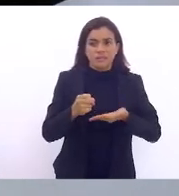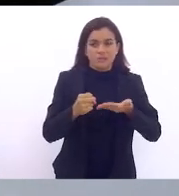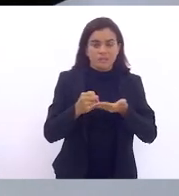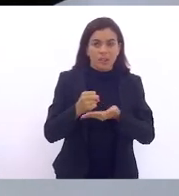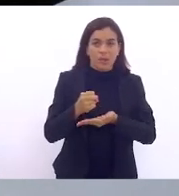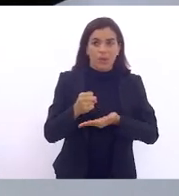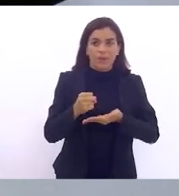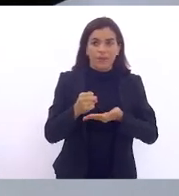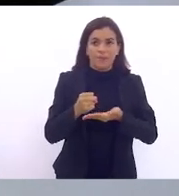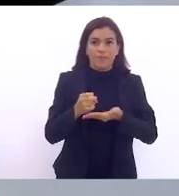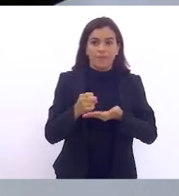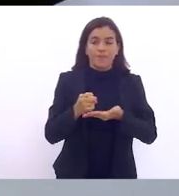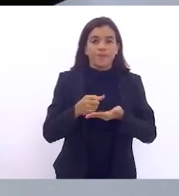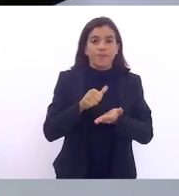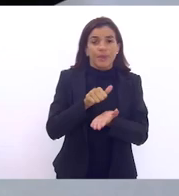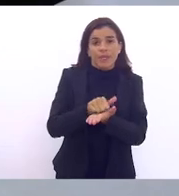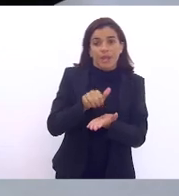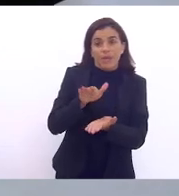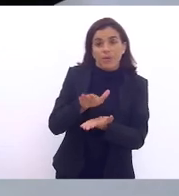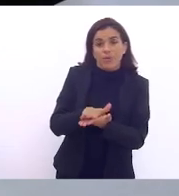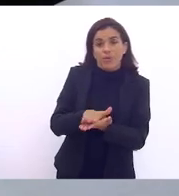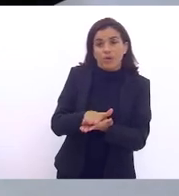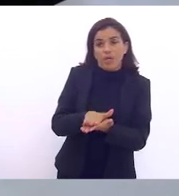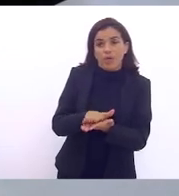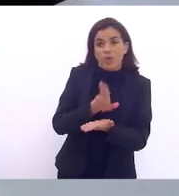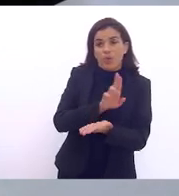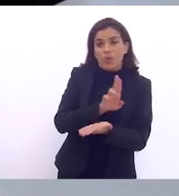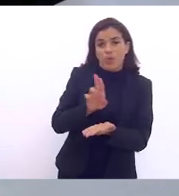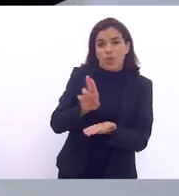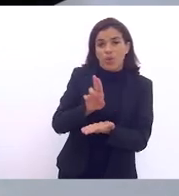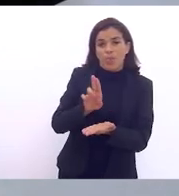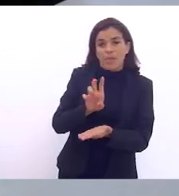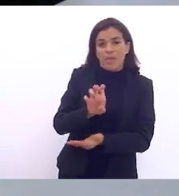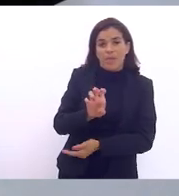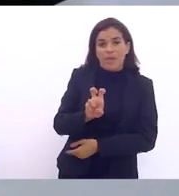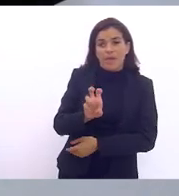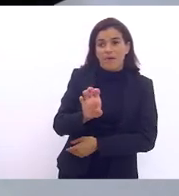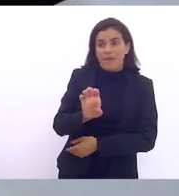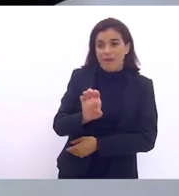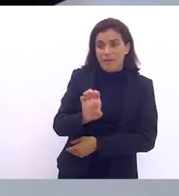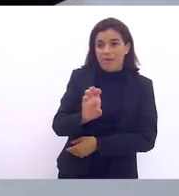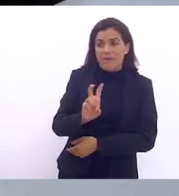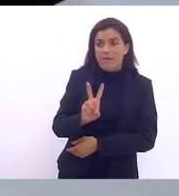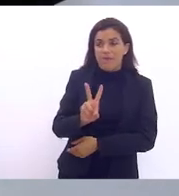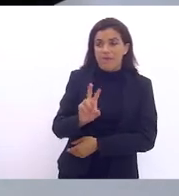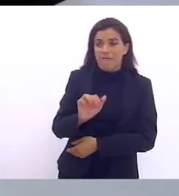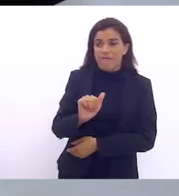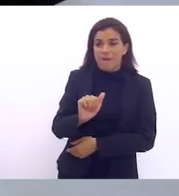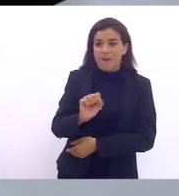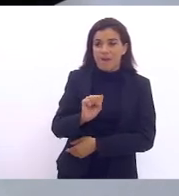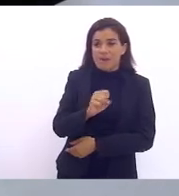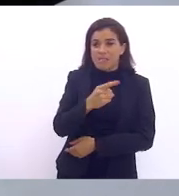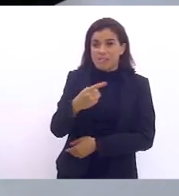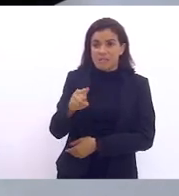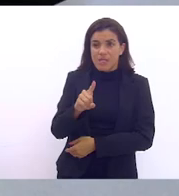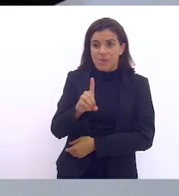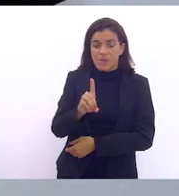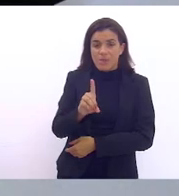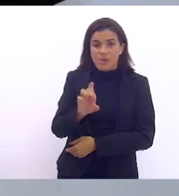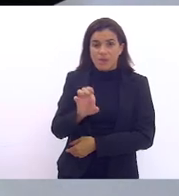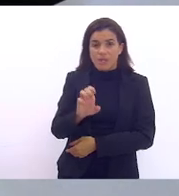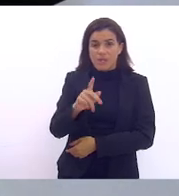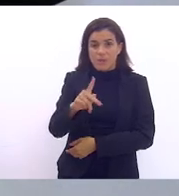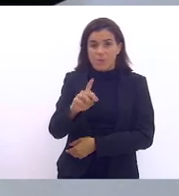que a multa chega com o nome de evasão de pedágio mas se você quando você chega ali na próximo ao